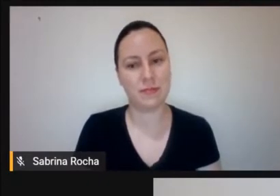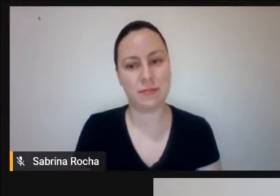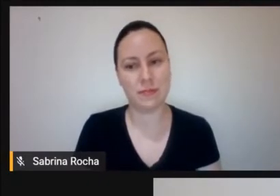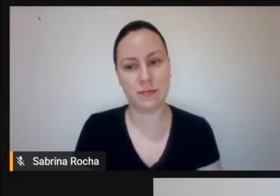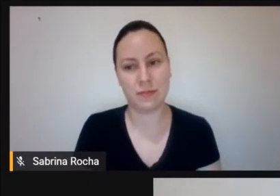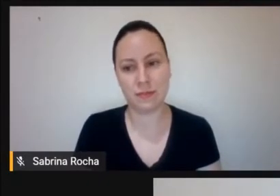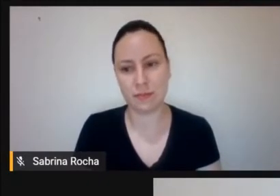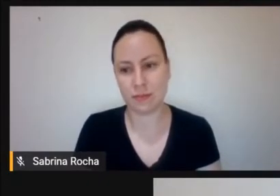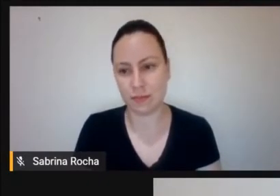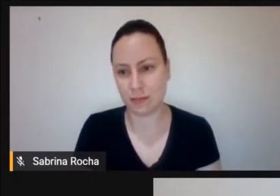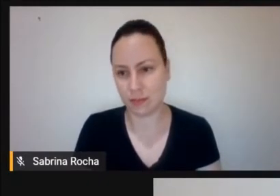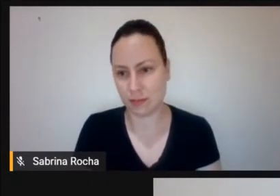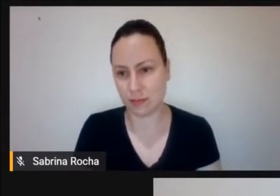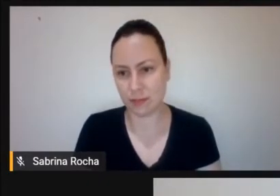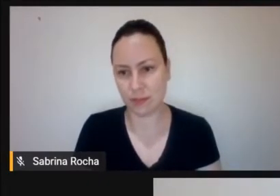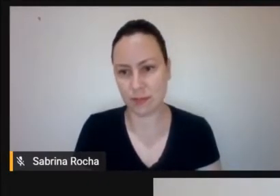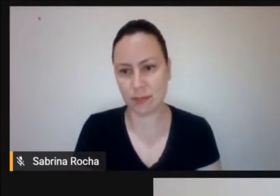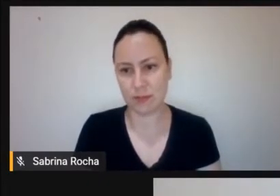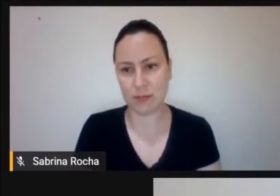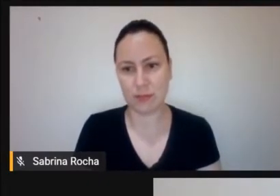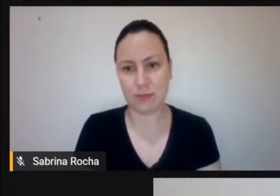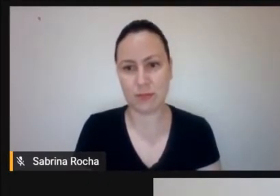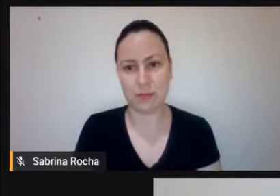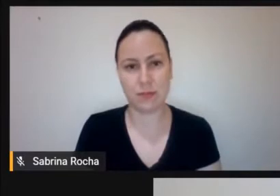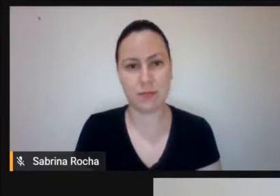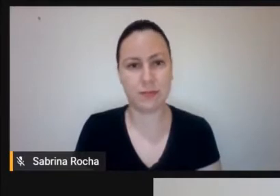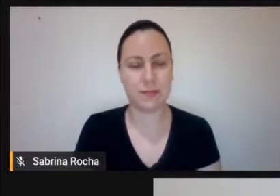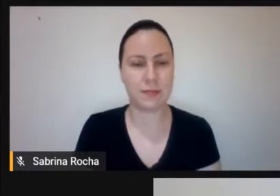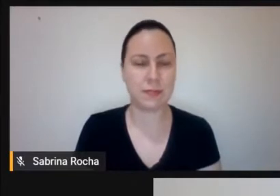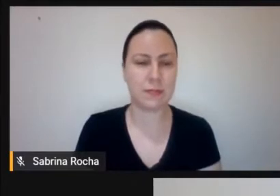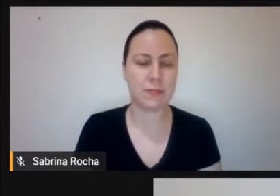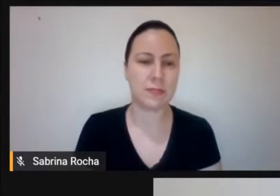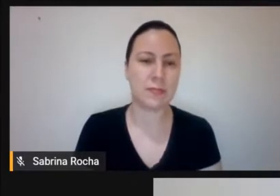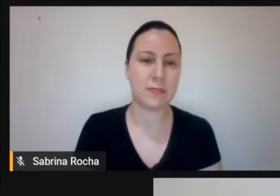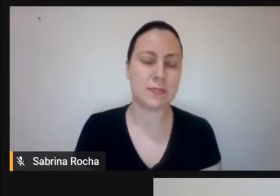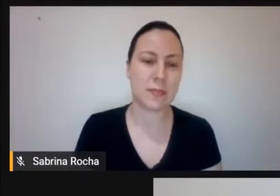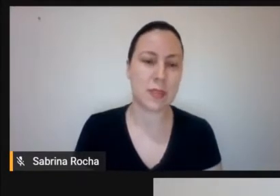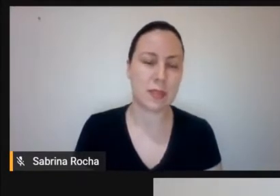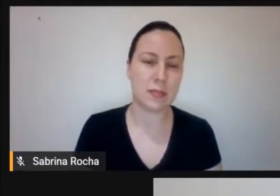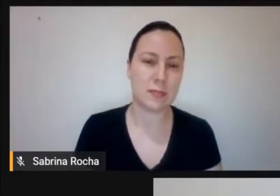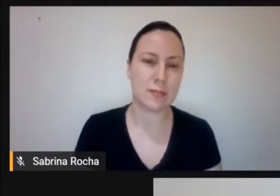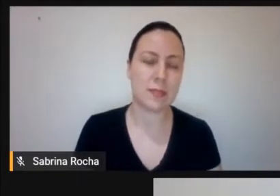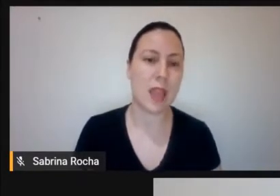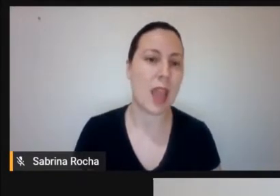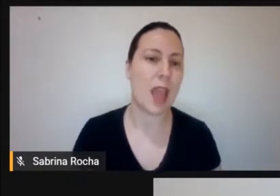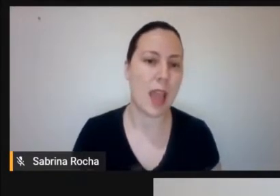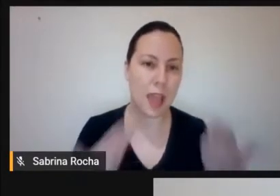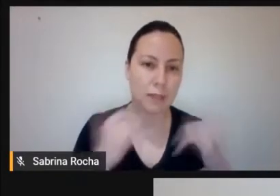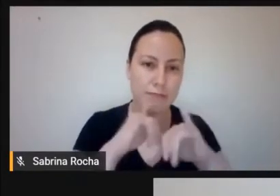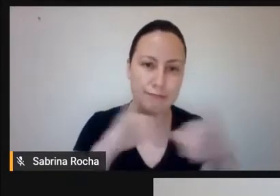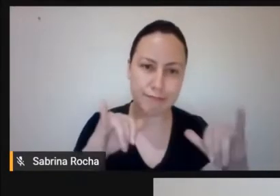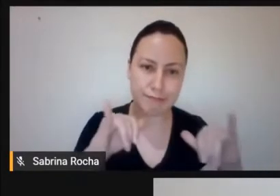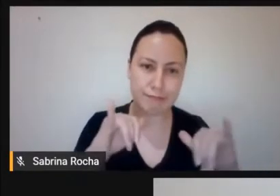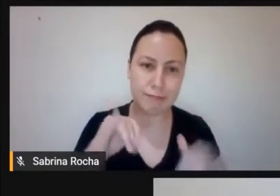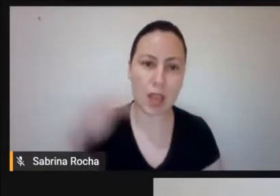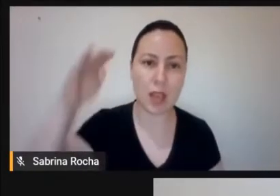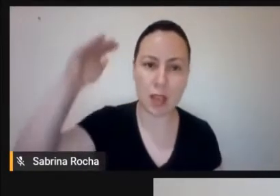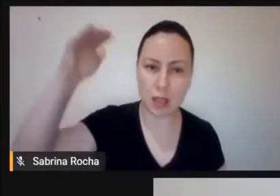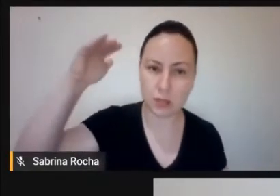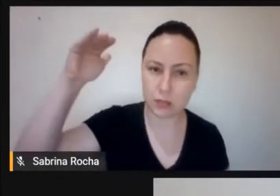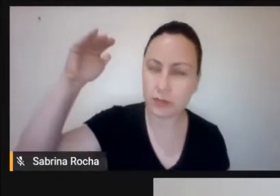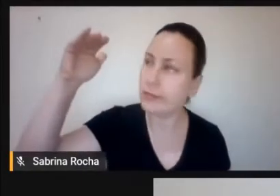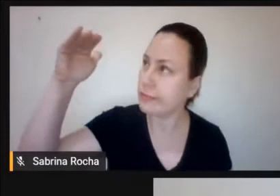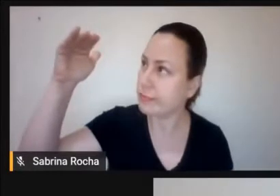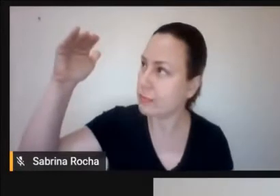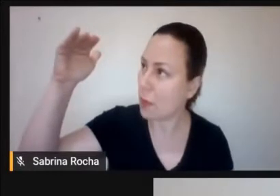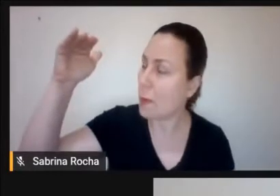verdade, é uma mensagem para o mundo adulto. É pedir para os adultos pisar no freio